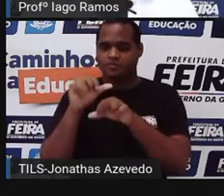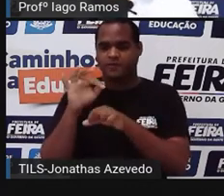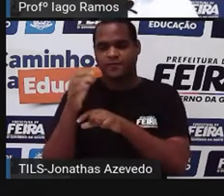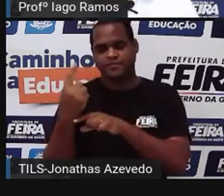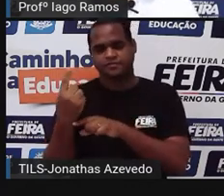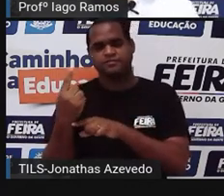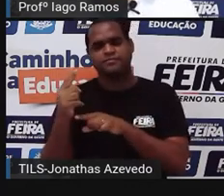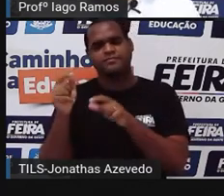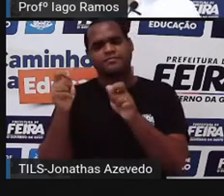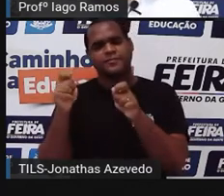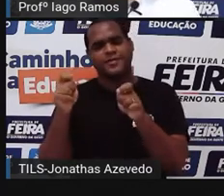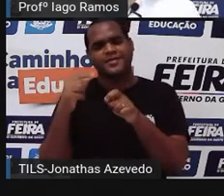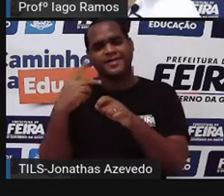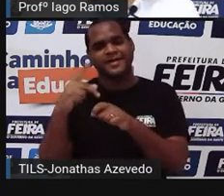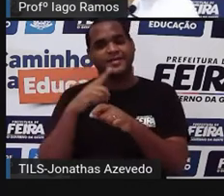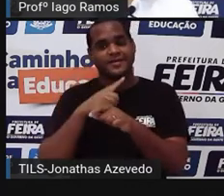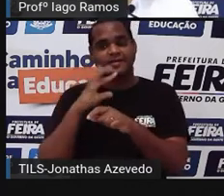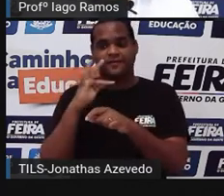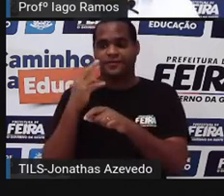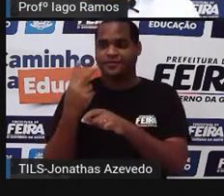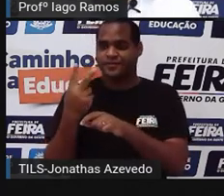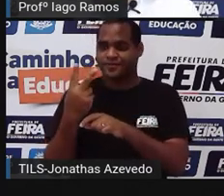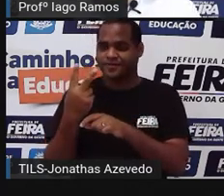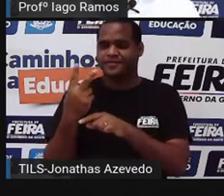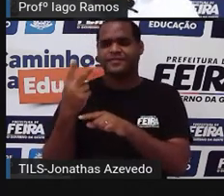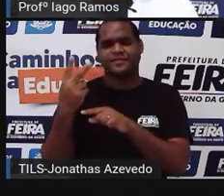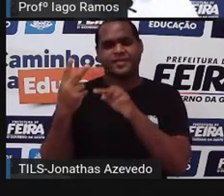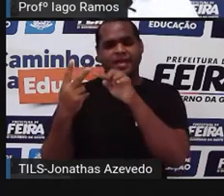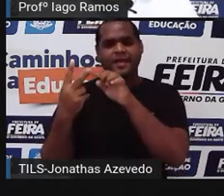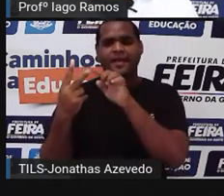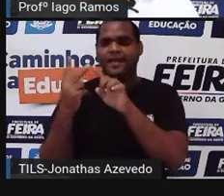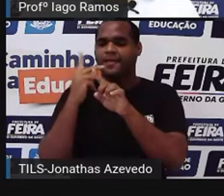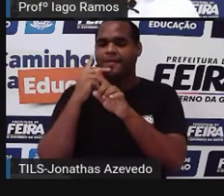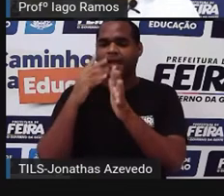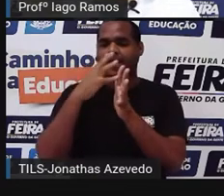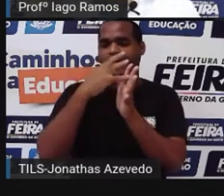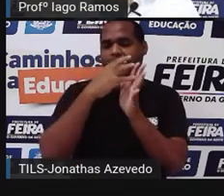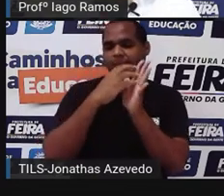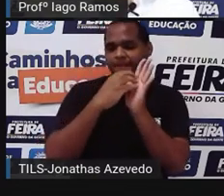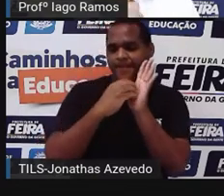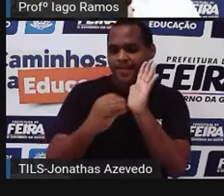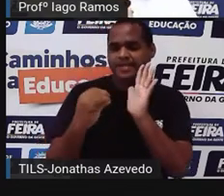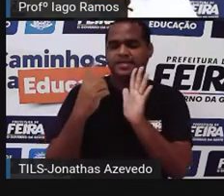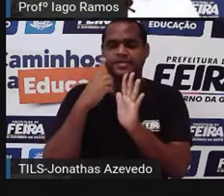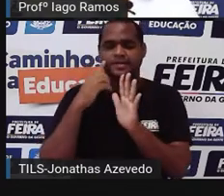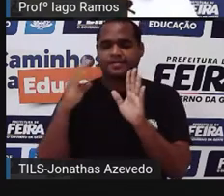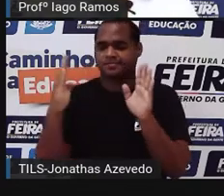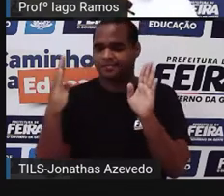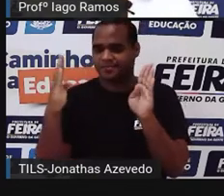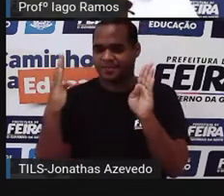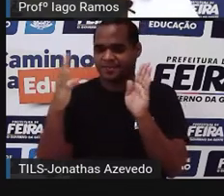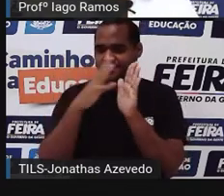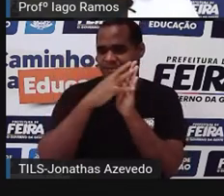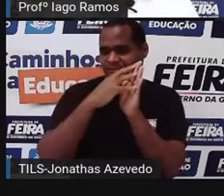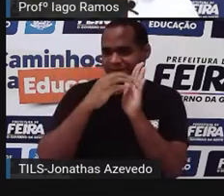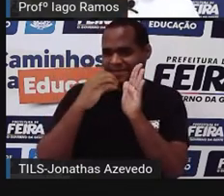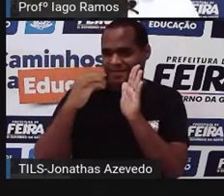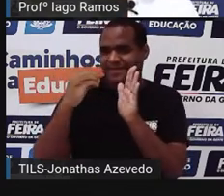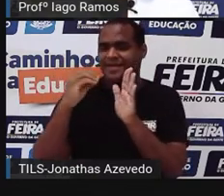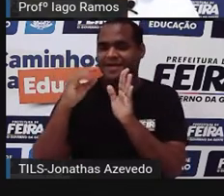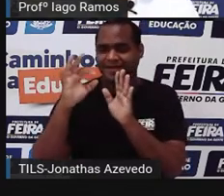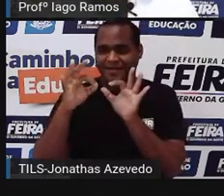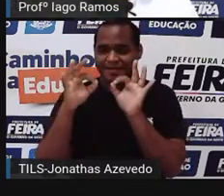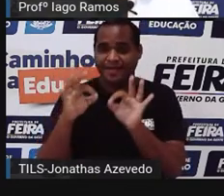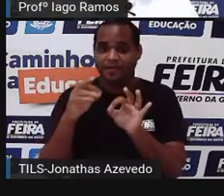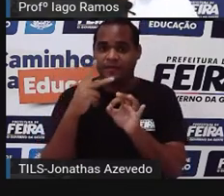então a figura 2 é a transformação da figura 1 que eu pedi para você copiar é